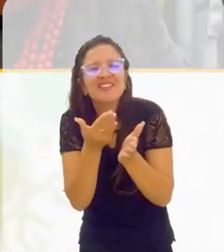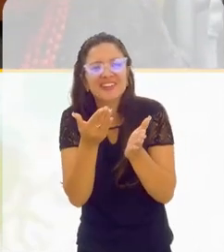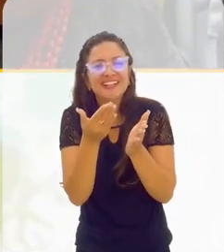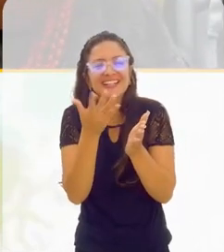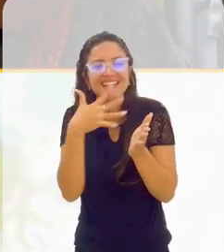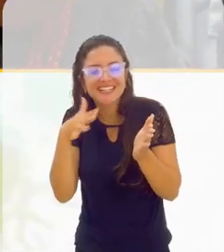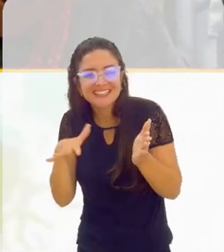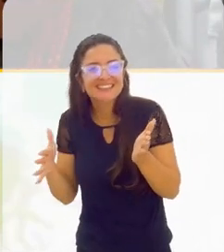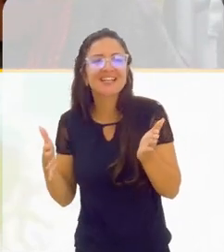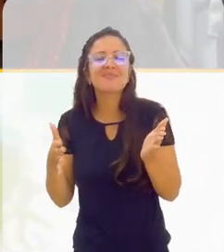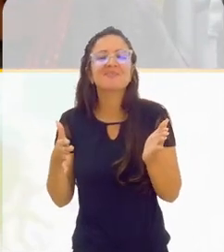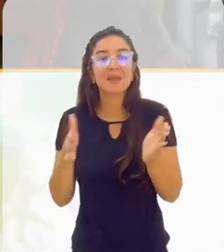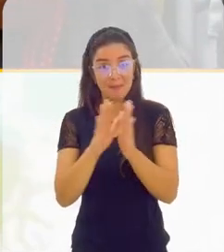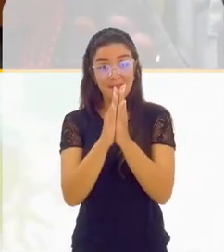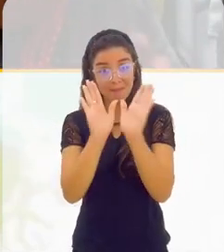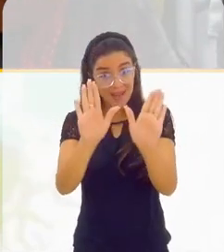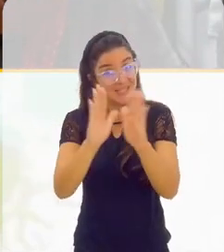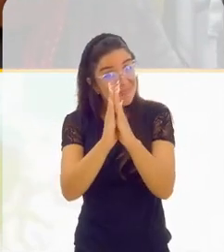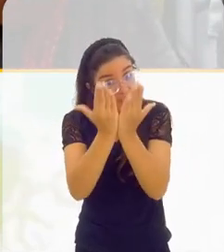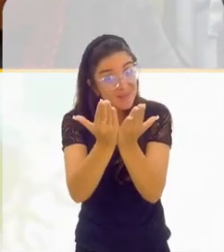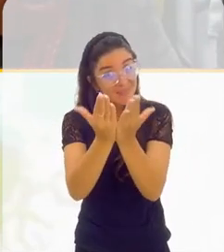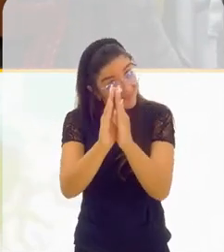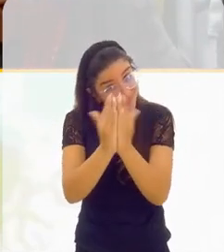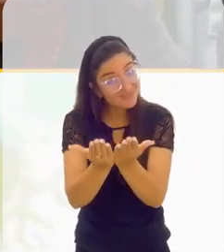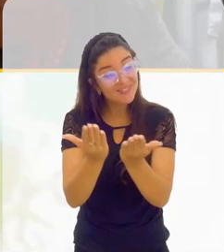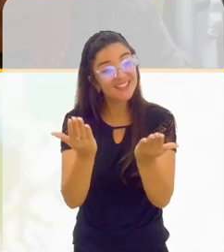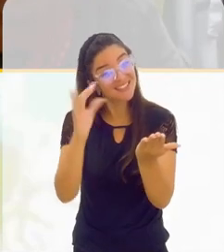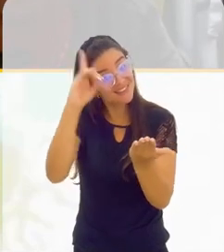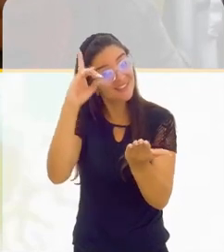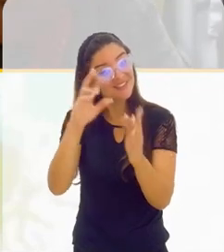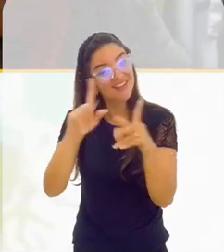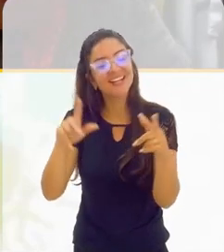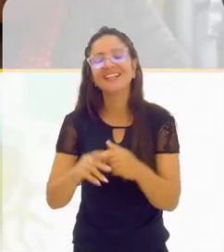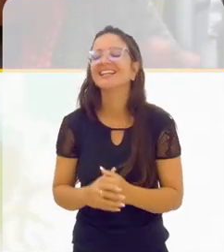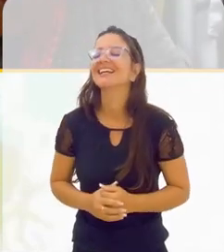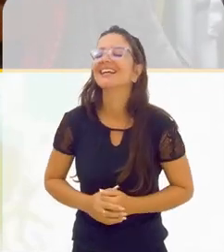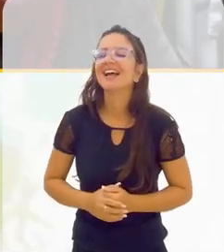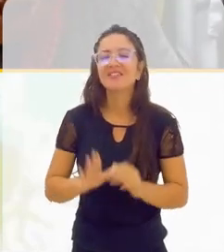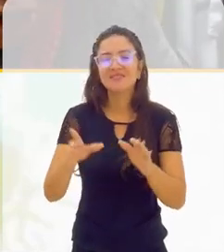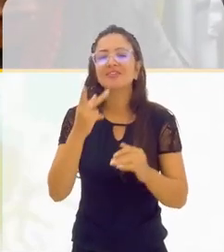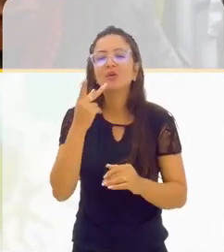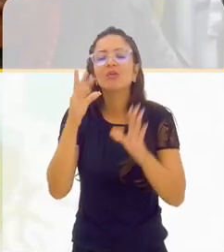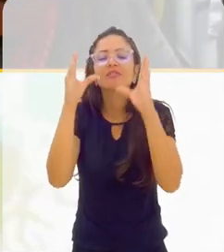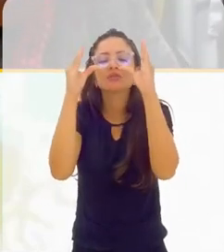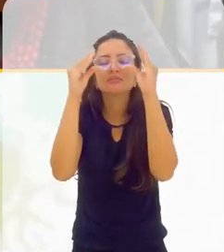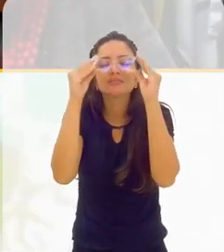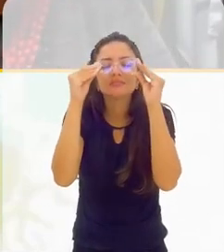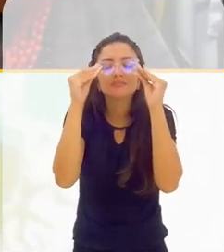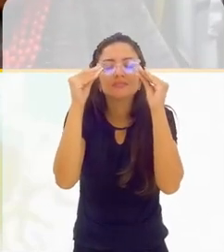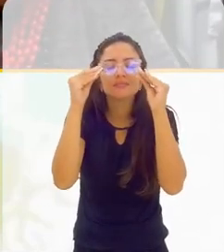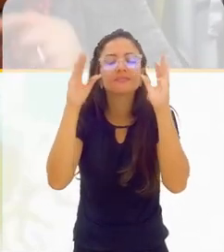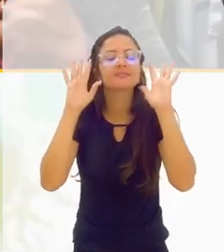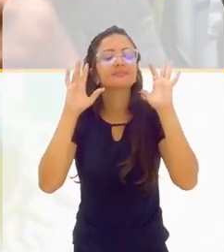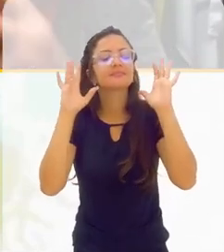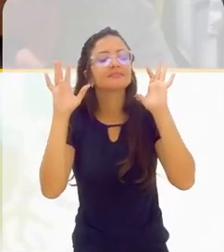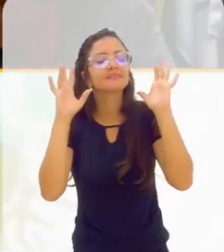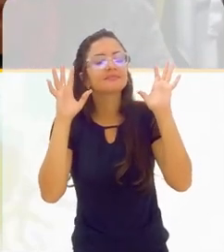falava assim agora todo mundo medita vai Fecha os olhinhos tudo bem mas nada além disso